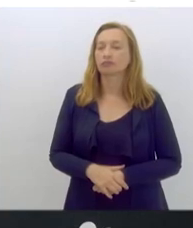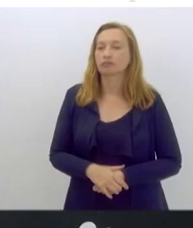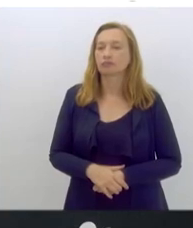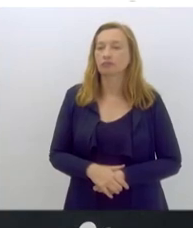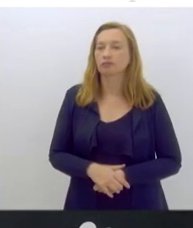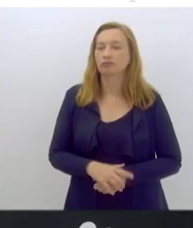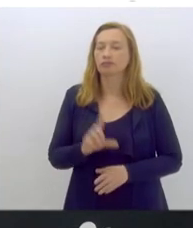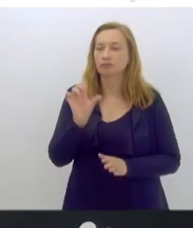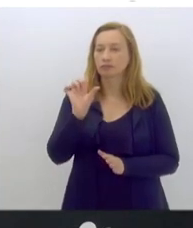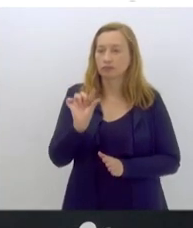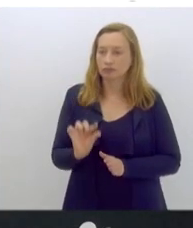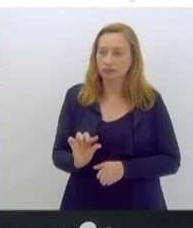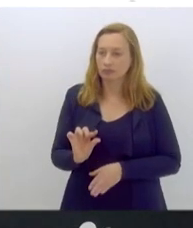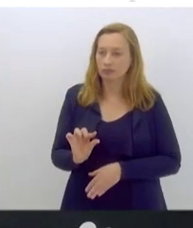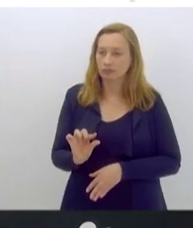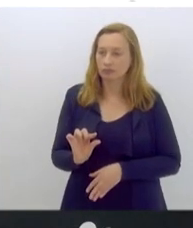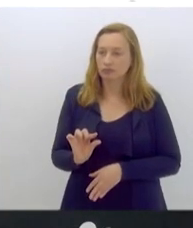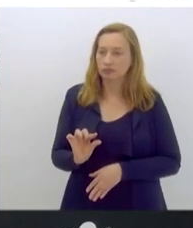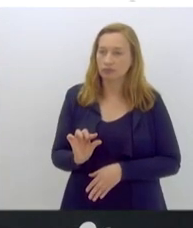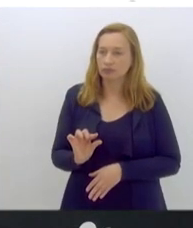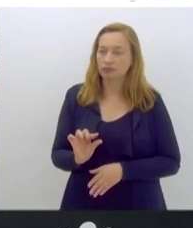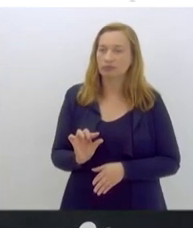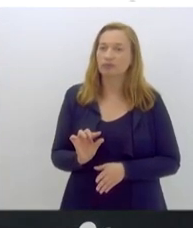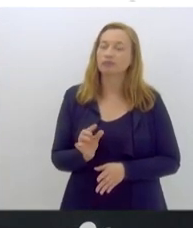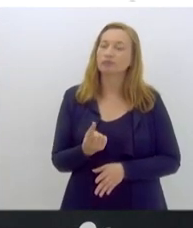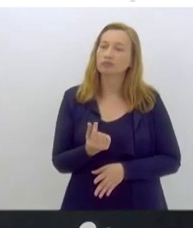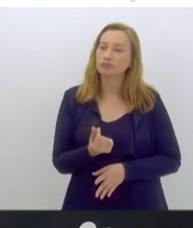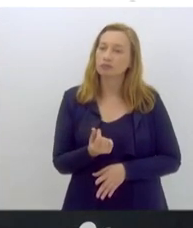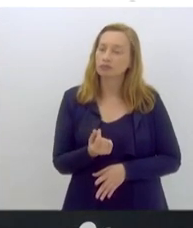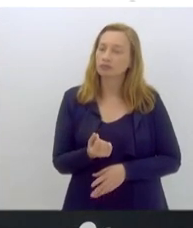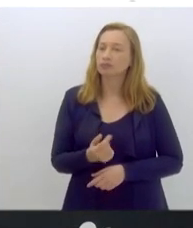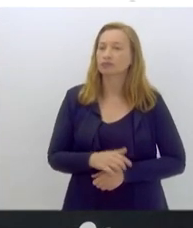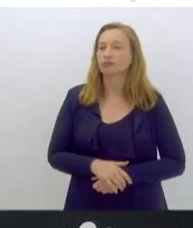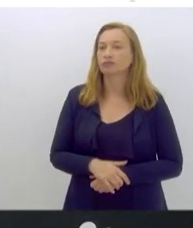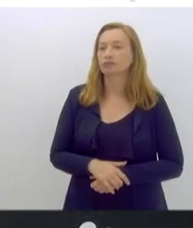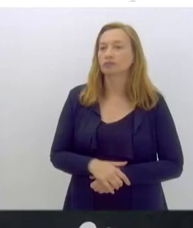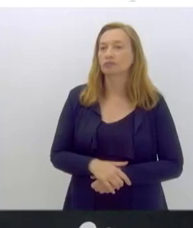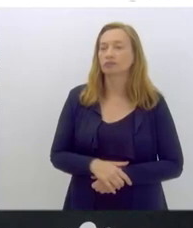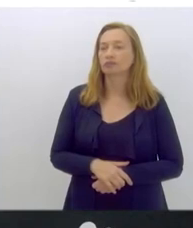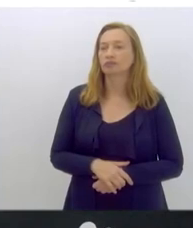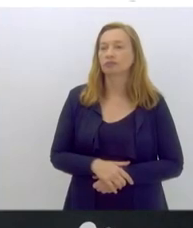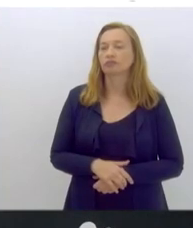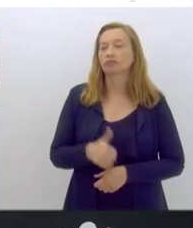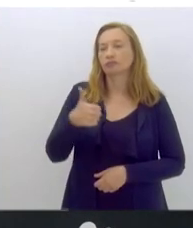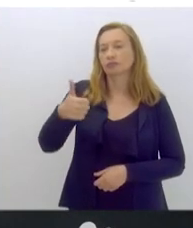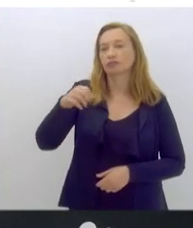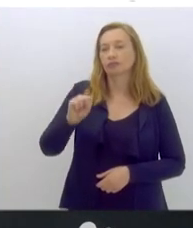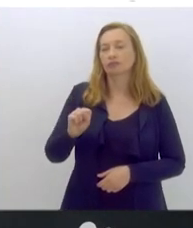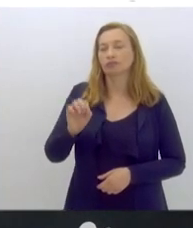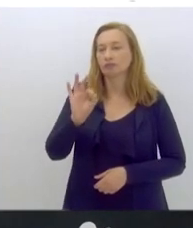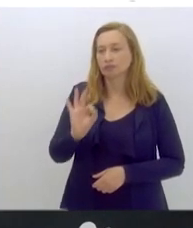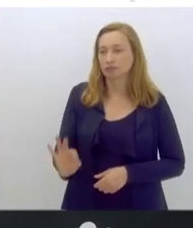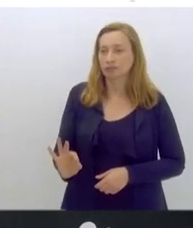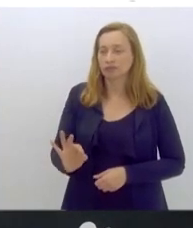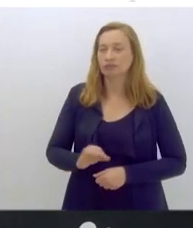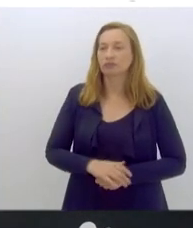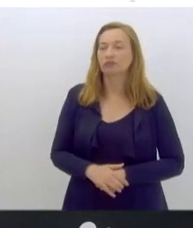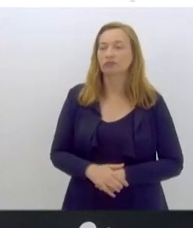reduziu as alíquotas e para 18 pontos percentuais